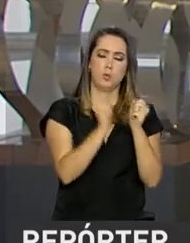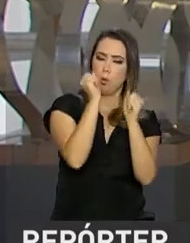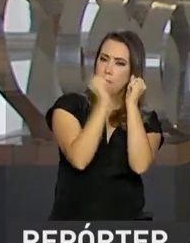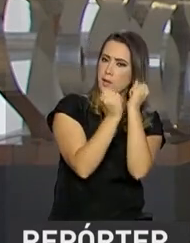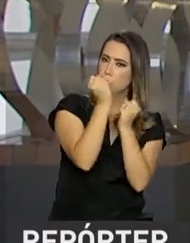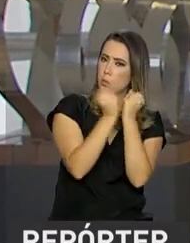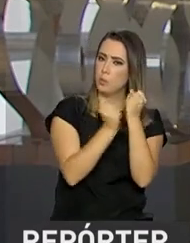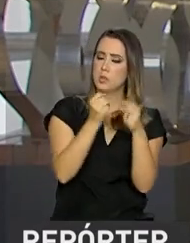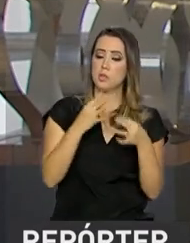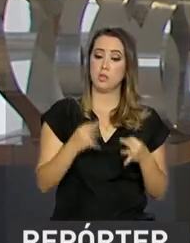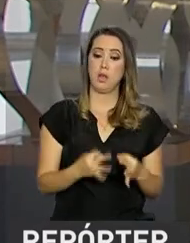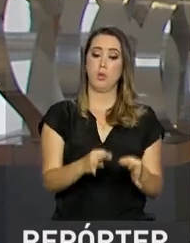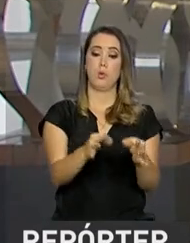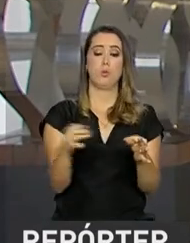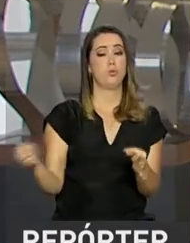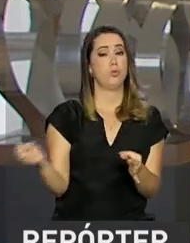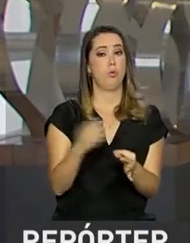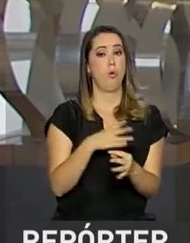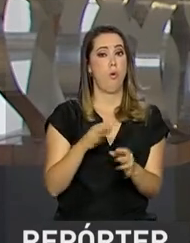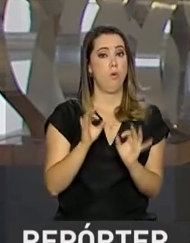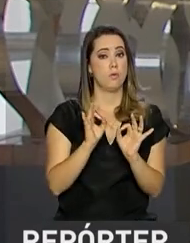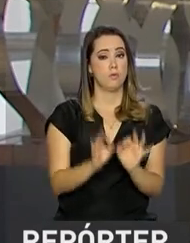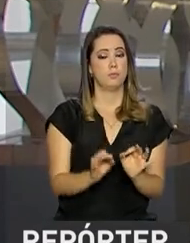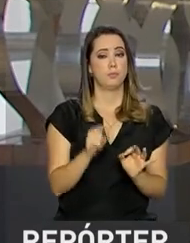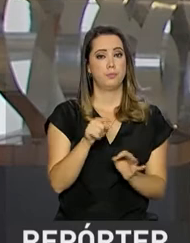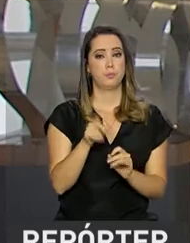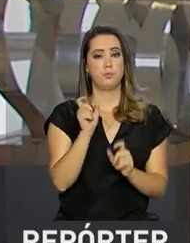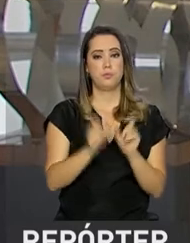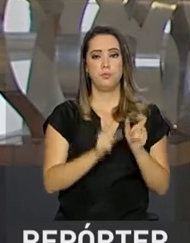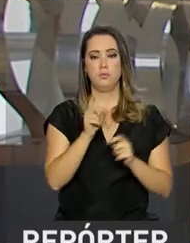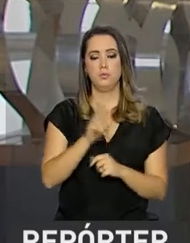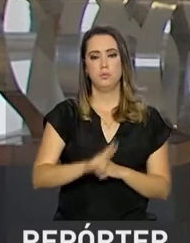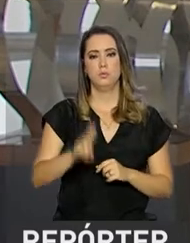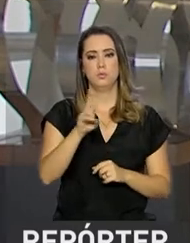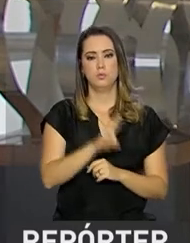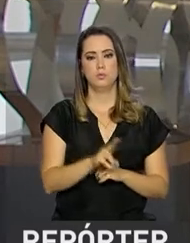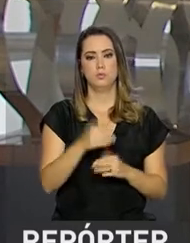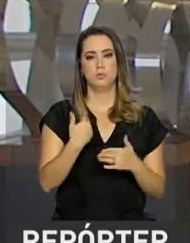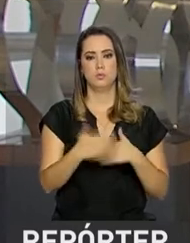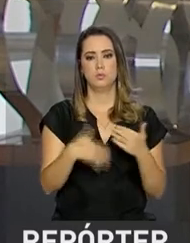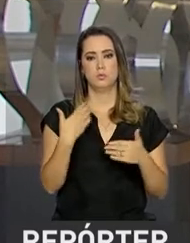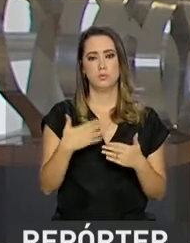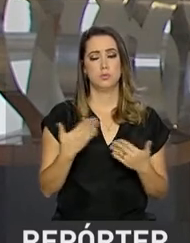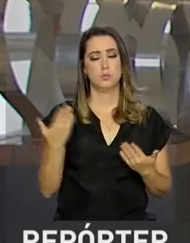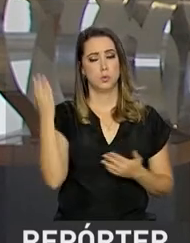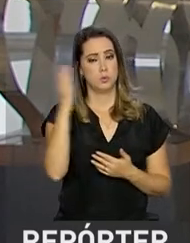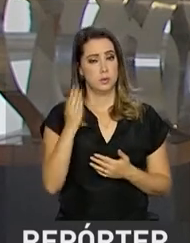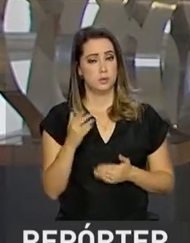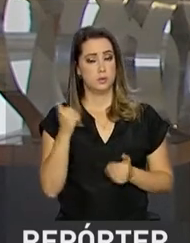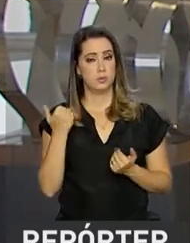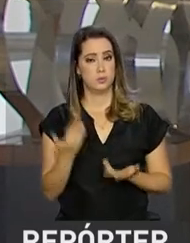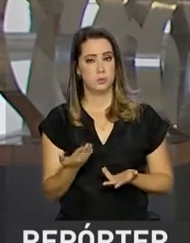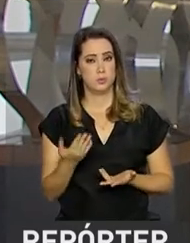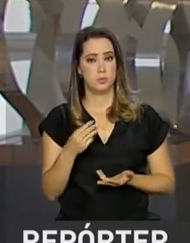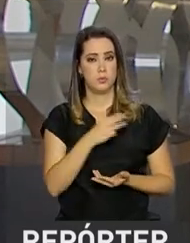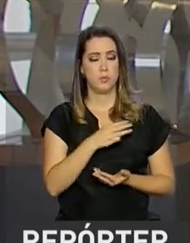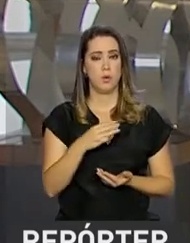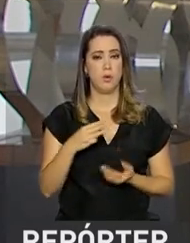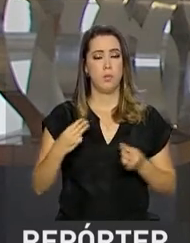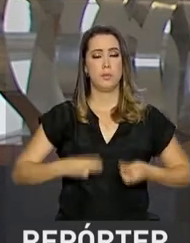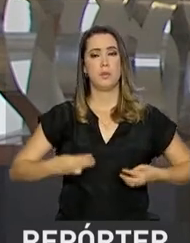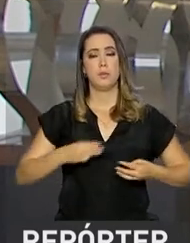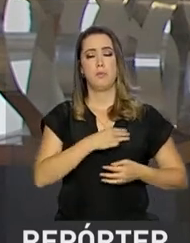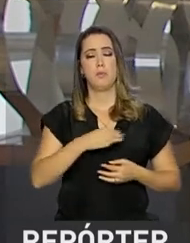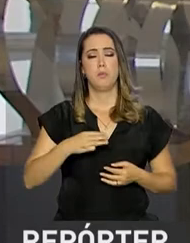e alta precisão que os industriais utilizam nas cadeias produtivas o ministério da indústria comércio